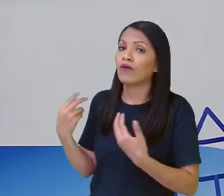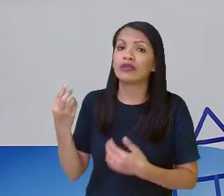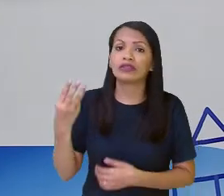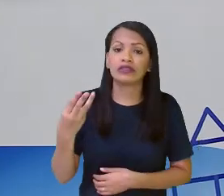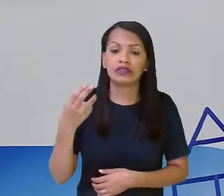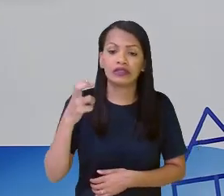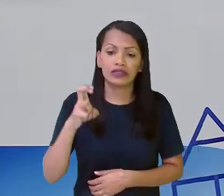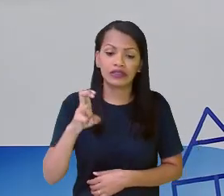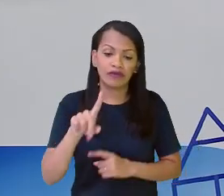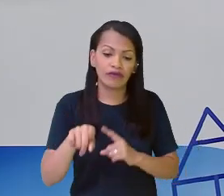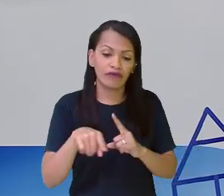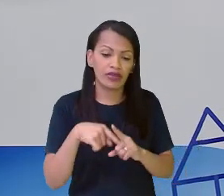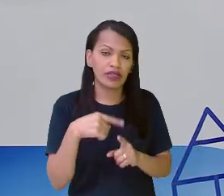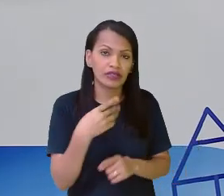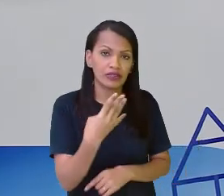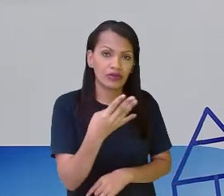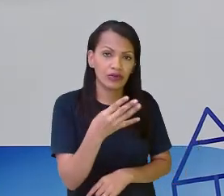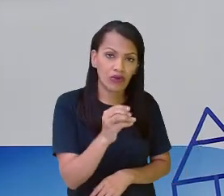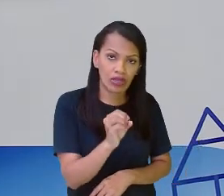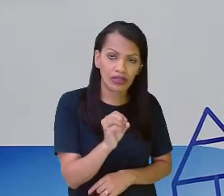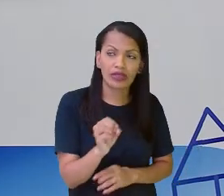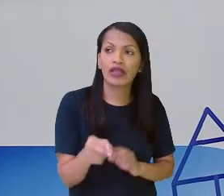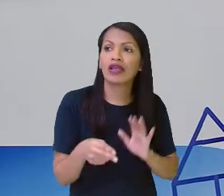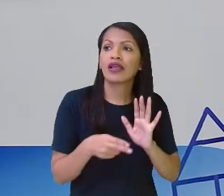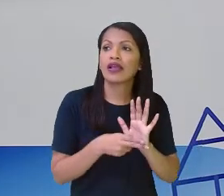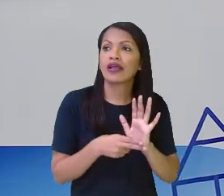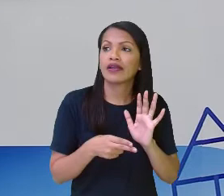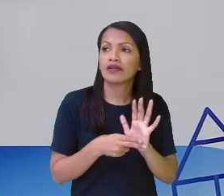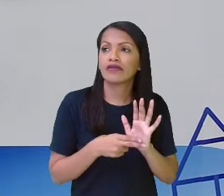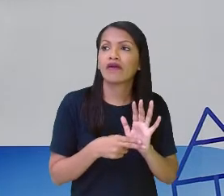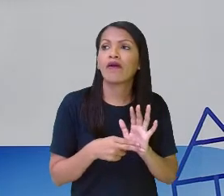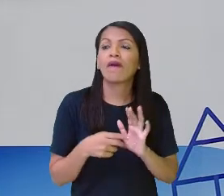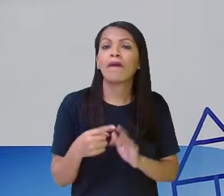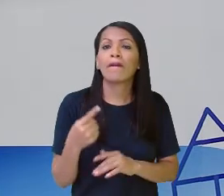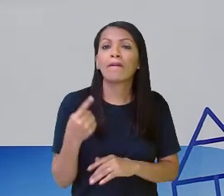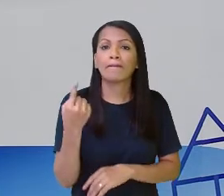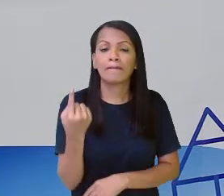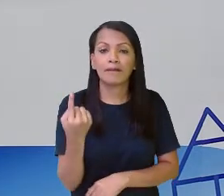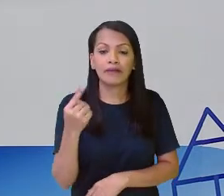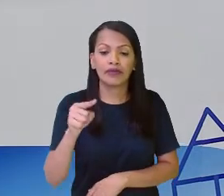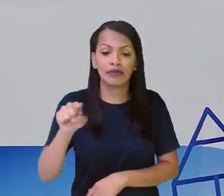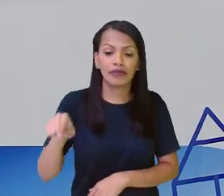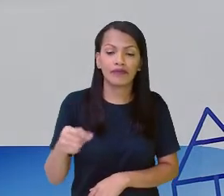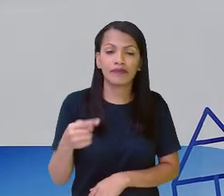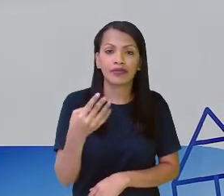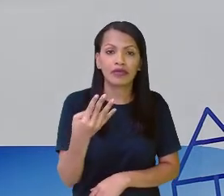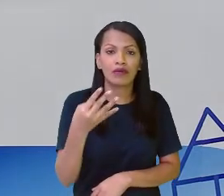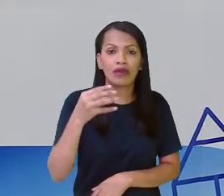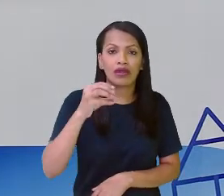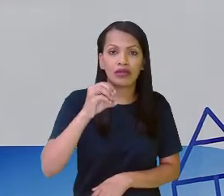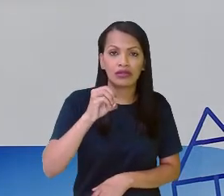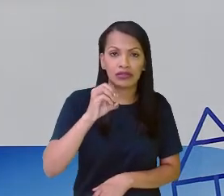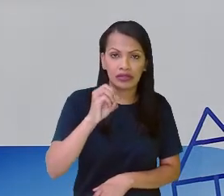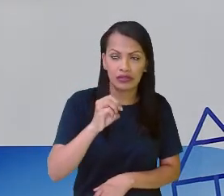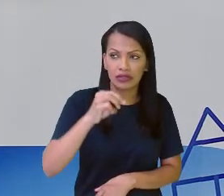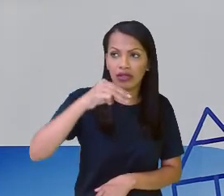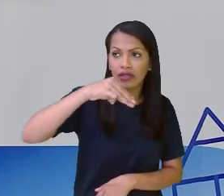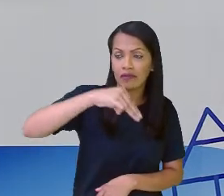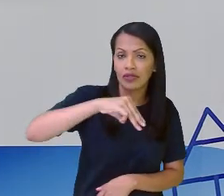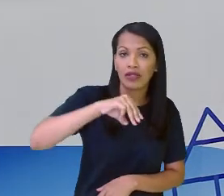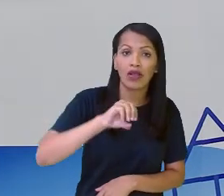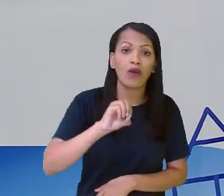quilos, você precisa consumir 1.400 ml ou 1,4 litros por